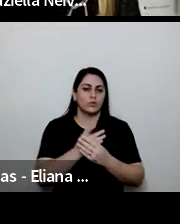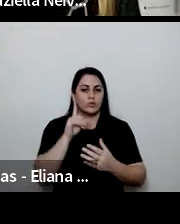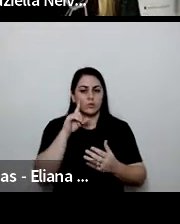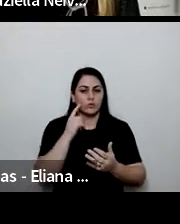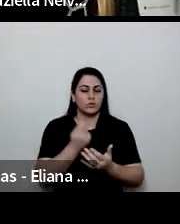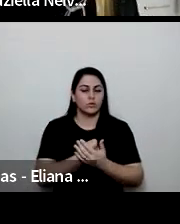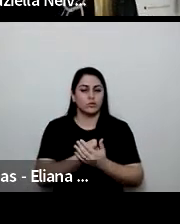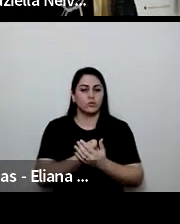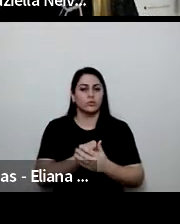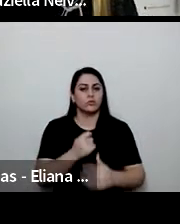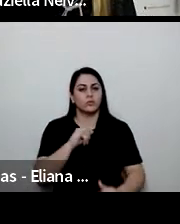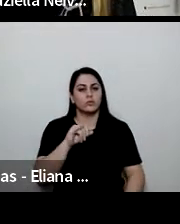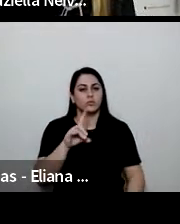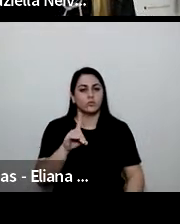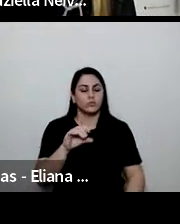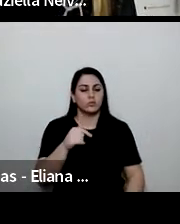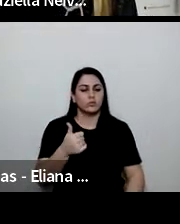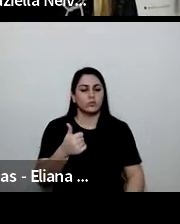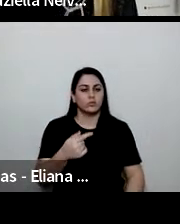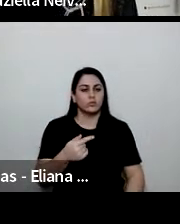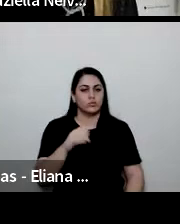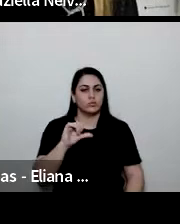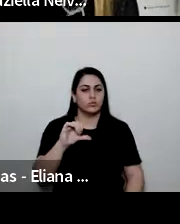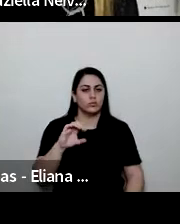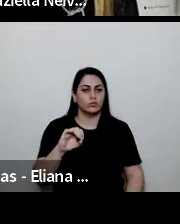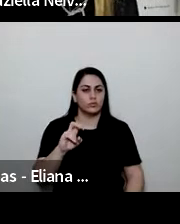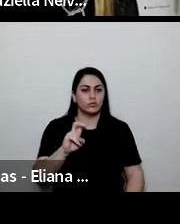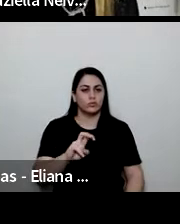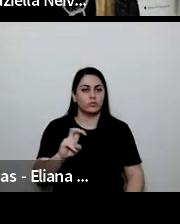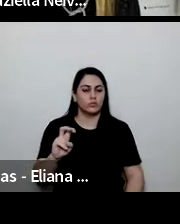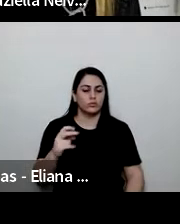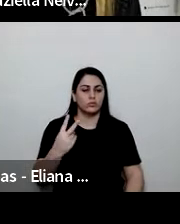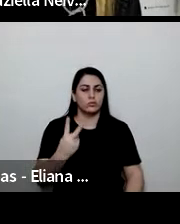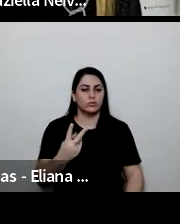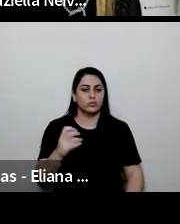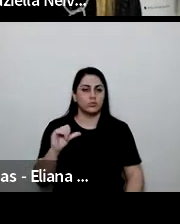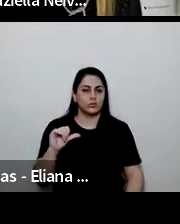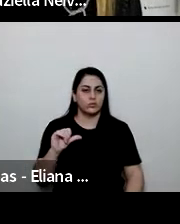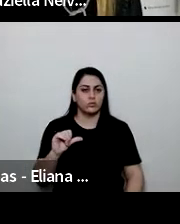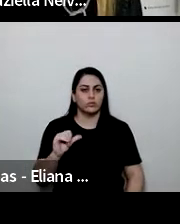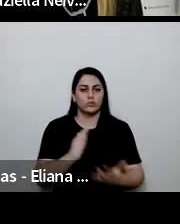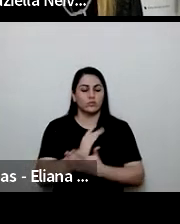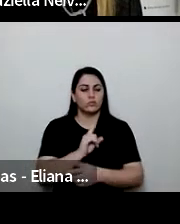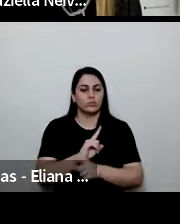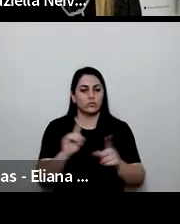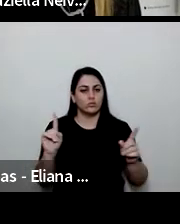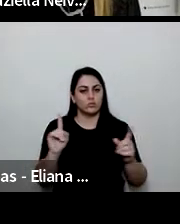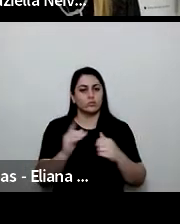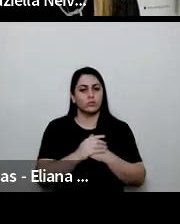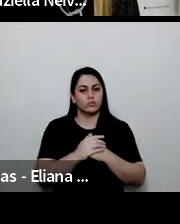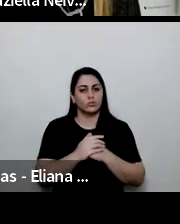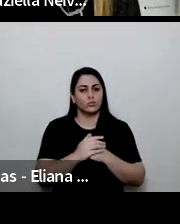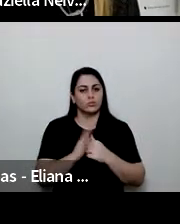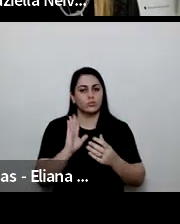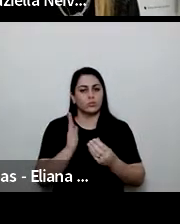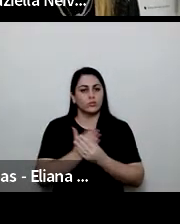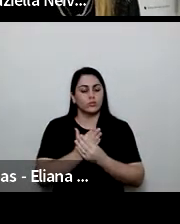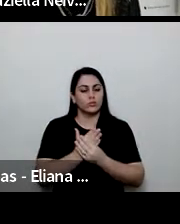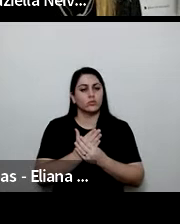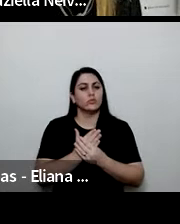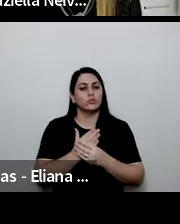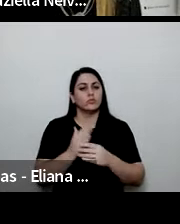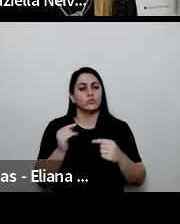monocrática e B 1790 5529 que negou seguimento a agravo de instrumento interposto